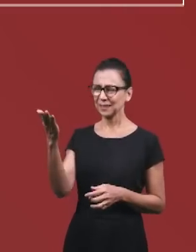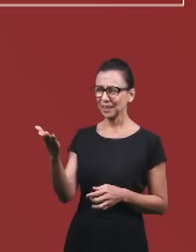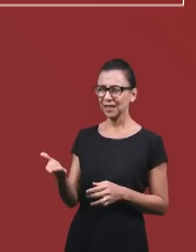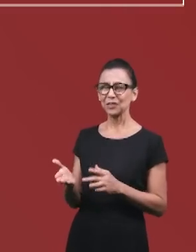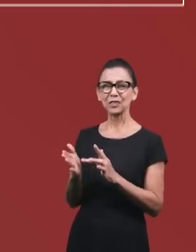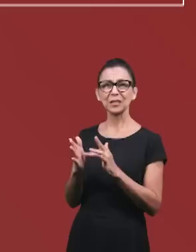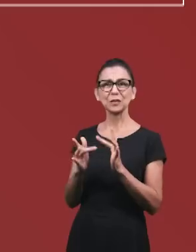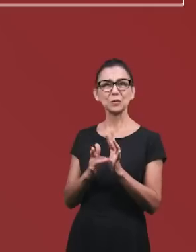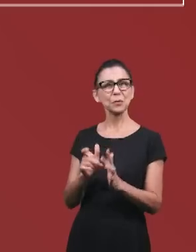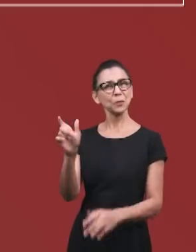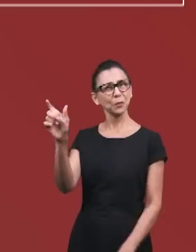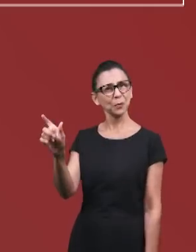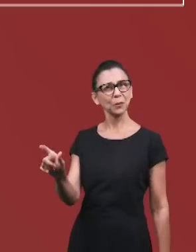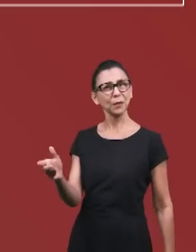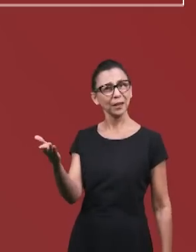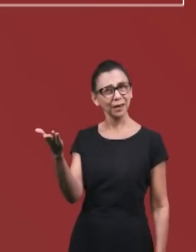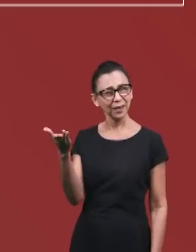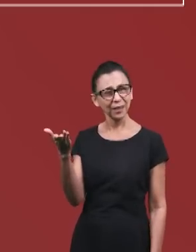Ele é Jesus,